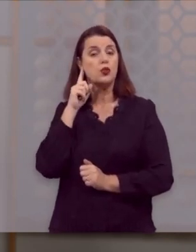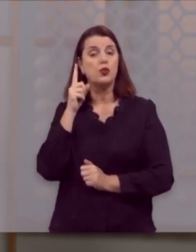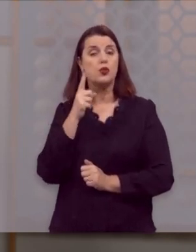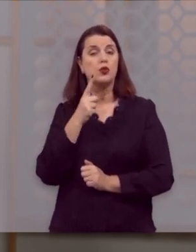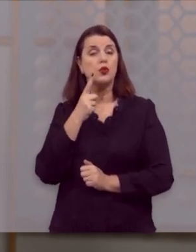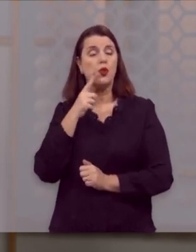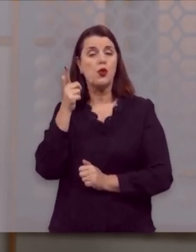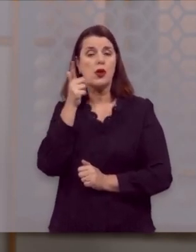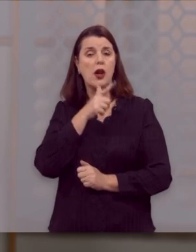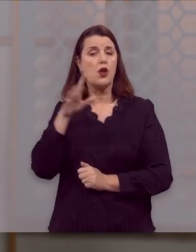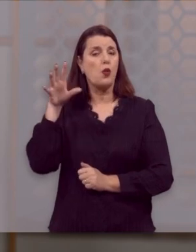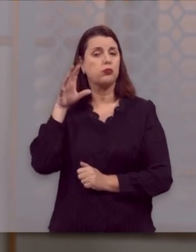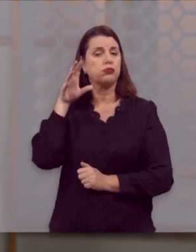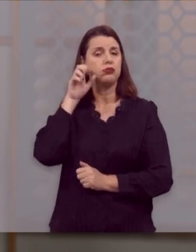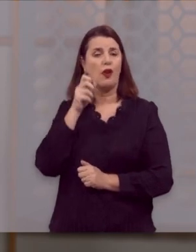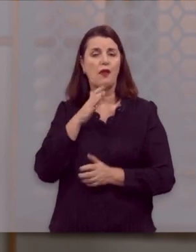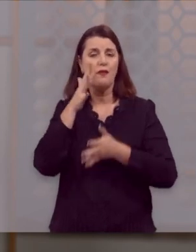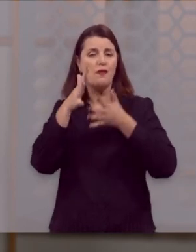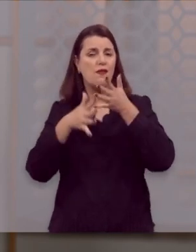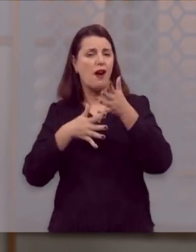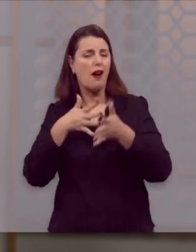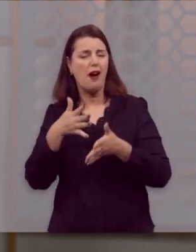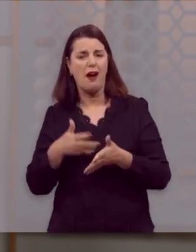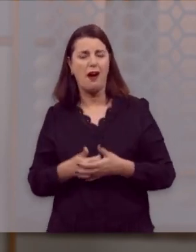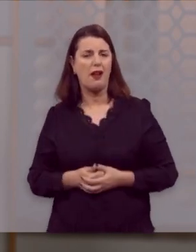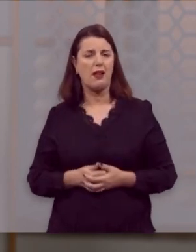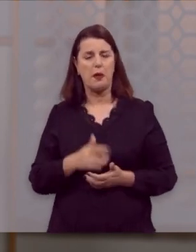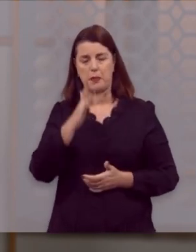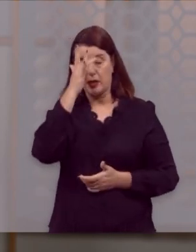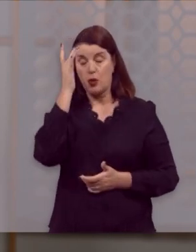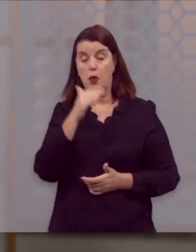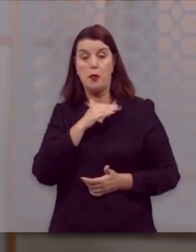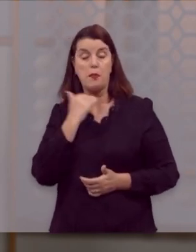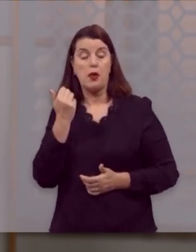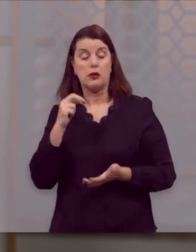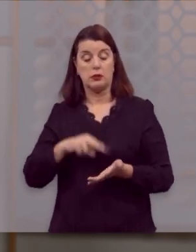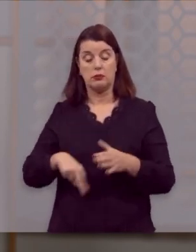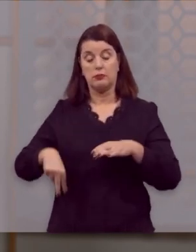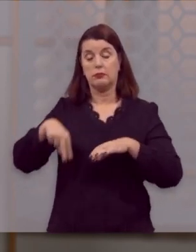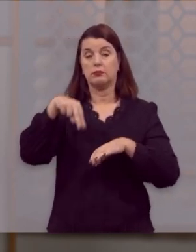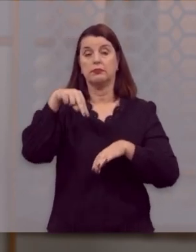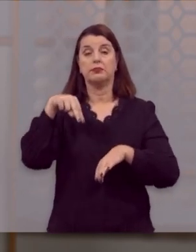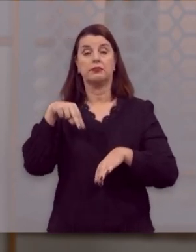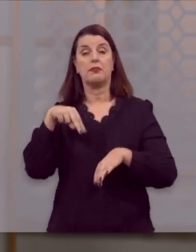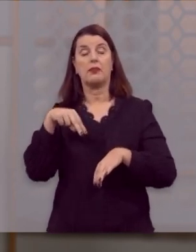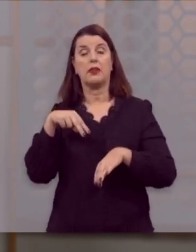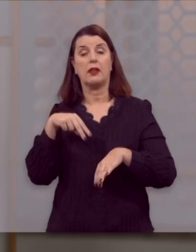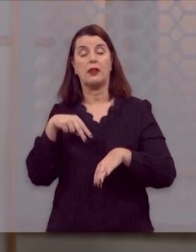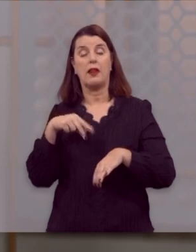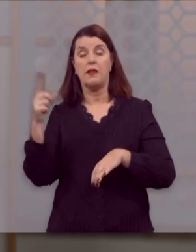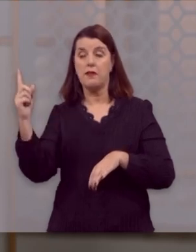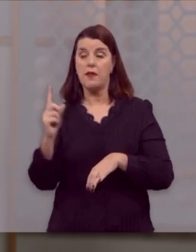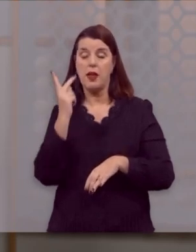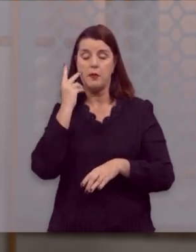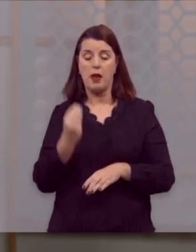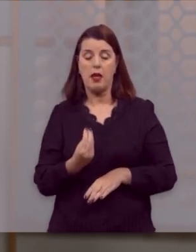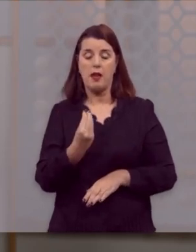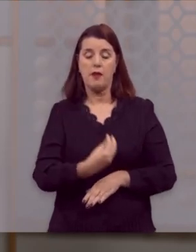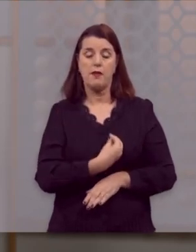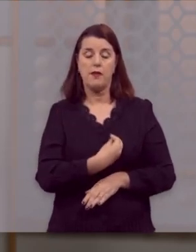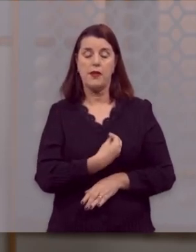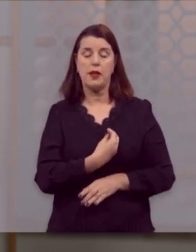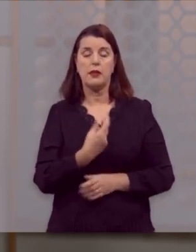mudos falaram, os coxos andaram, os mortos ressuscitaram. Ele veio para dar sua vida por